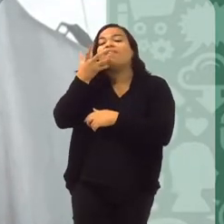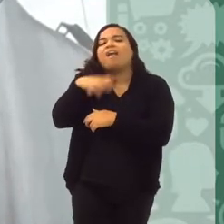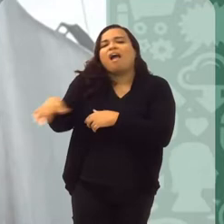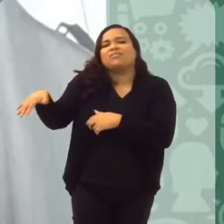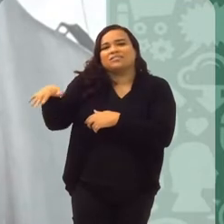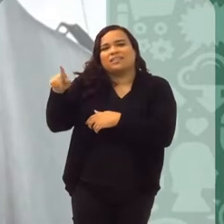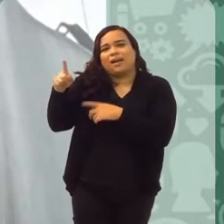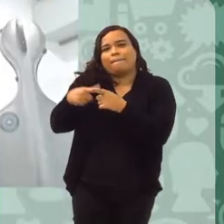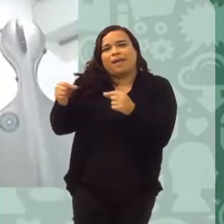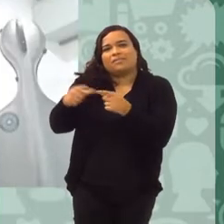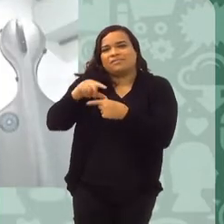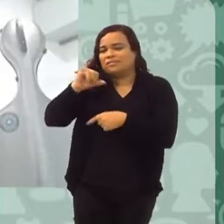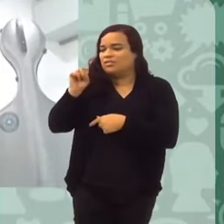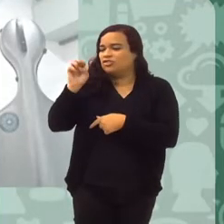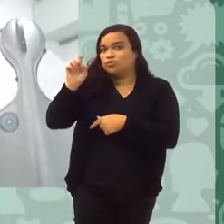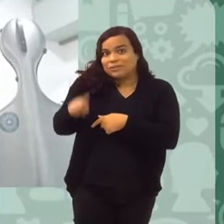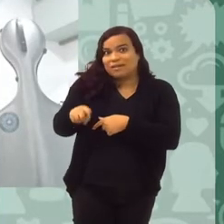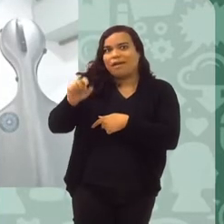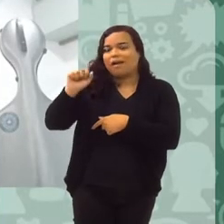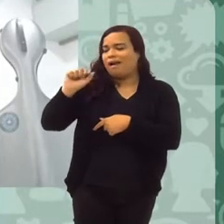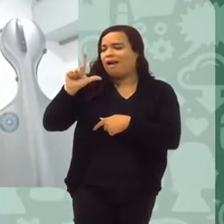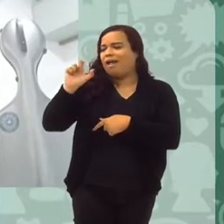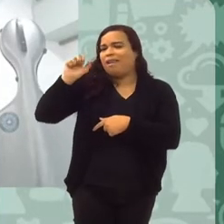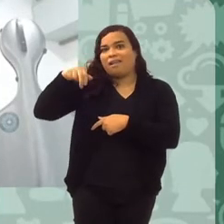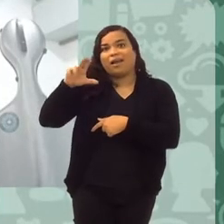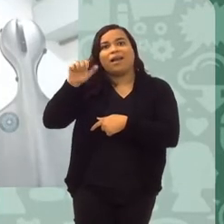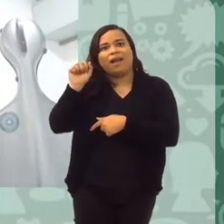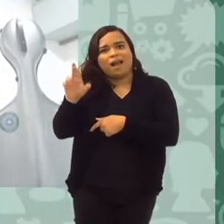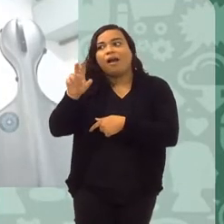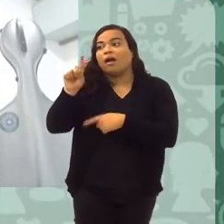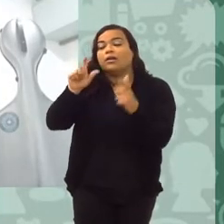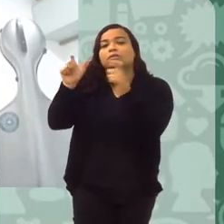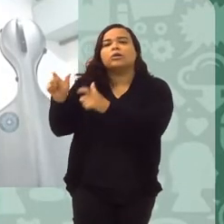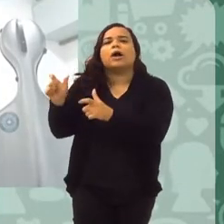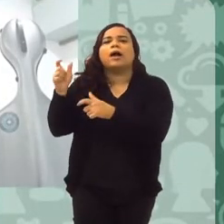José Alencar, então atendo